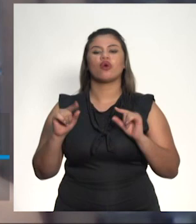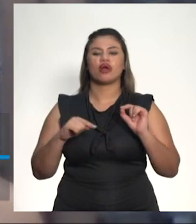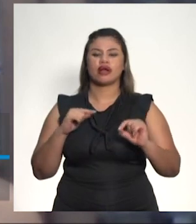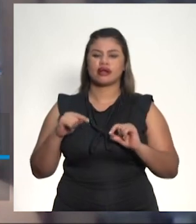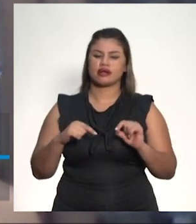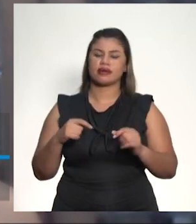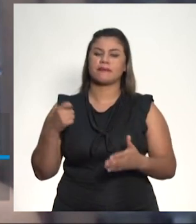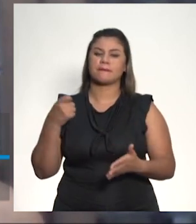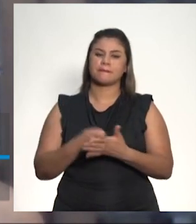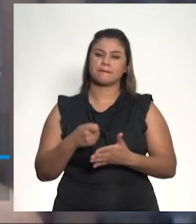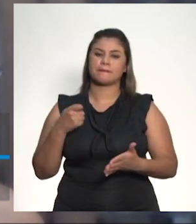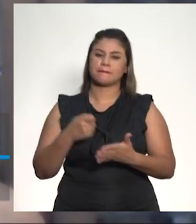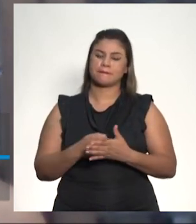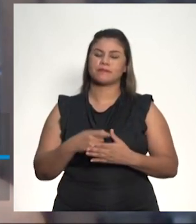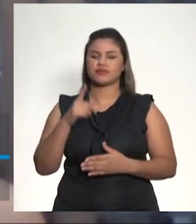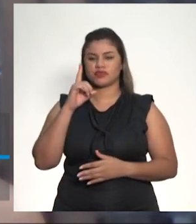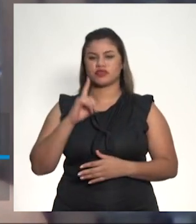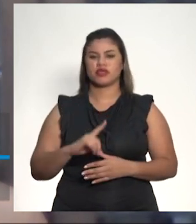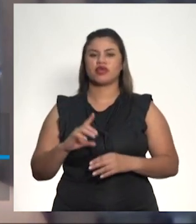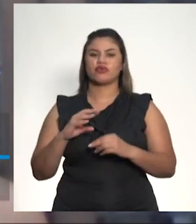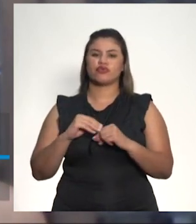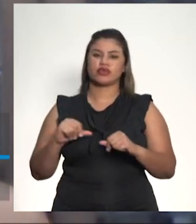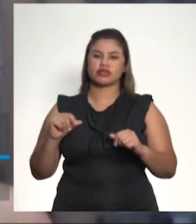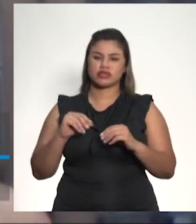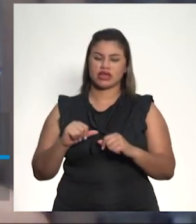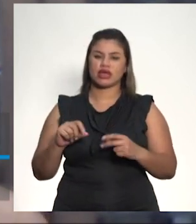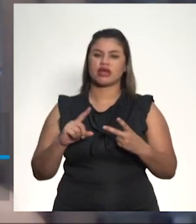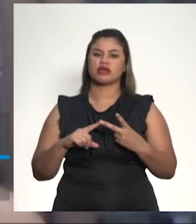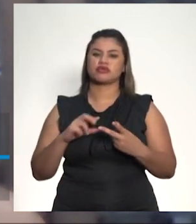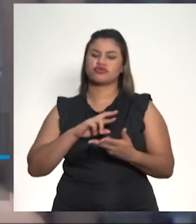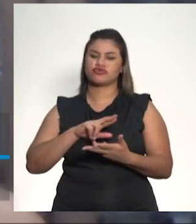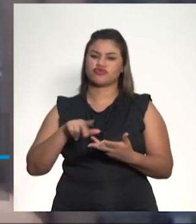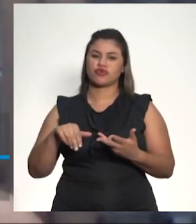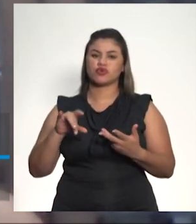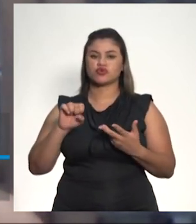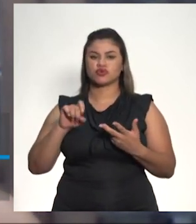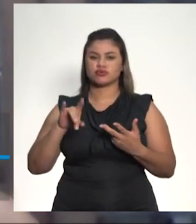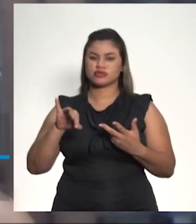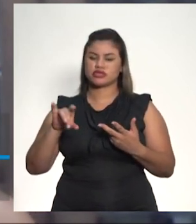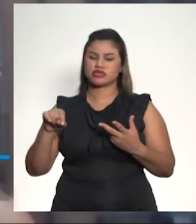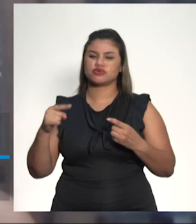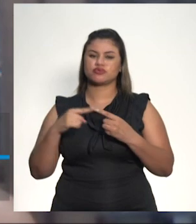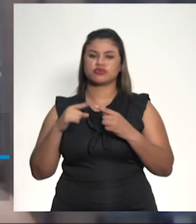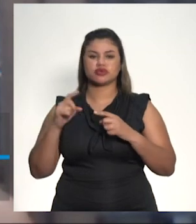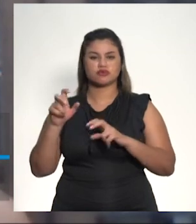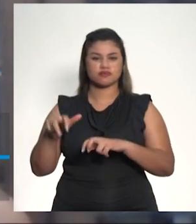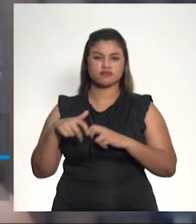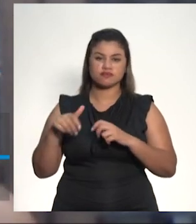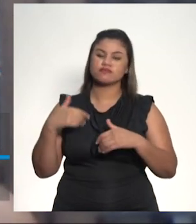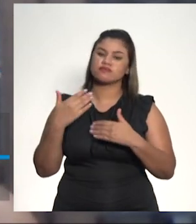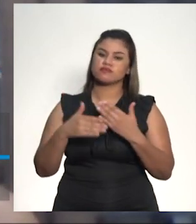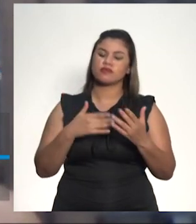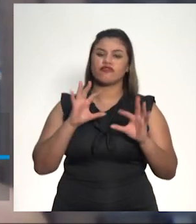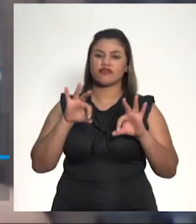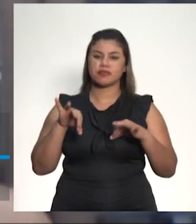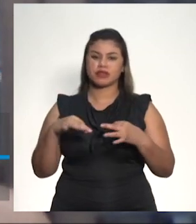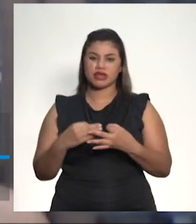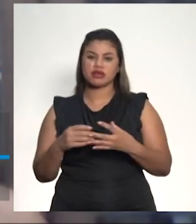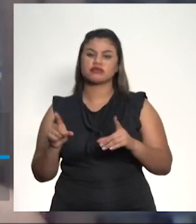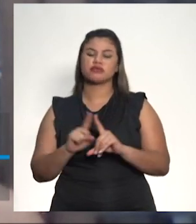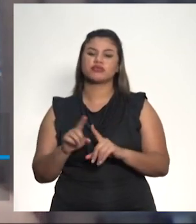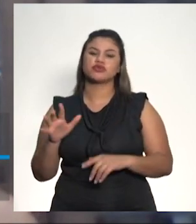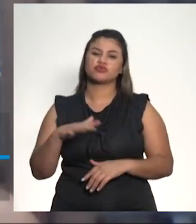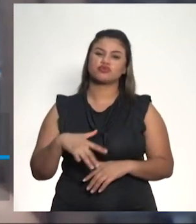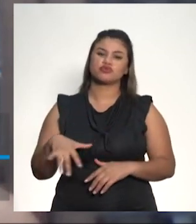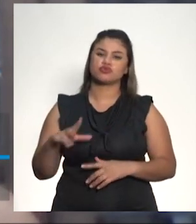pelo direito à terra, pelos subsídios para a produção, para a agricultura familiar, e também todo esse